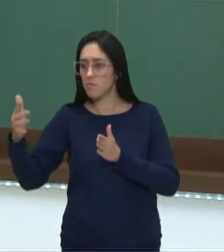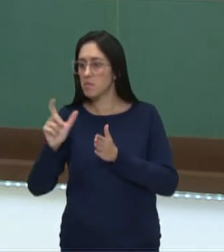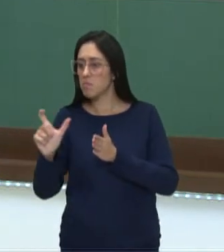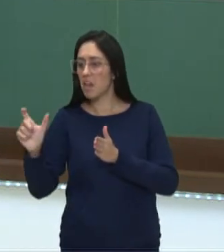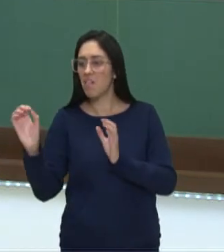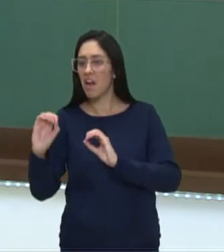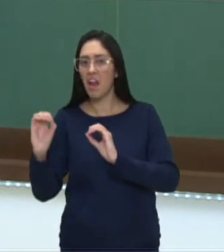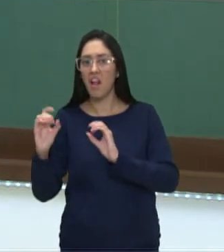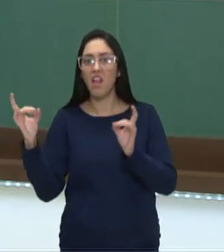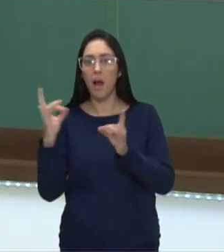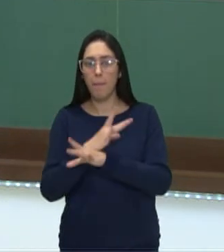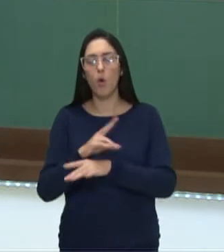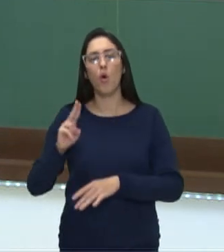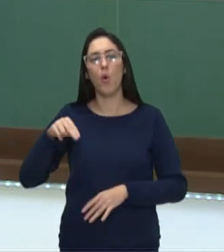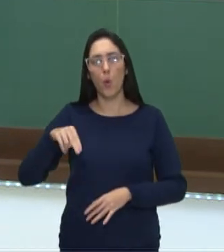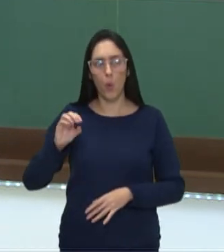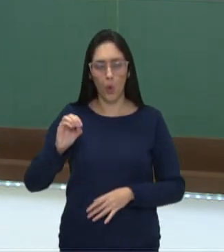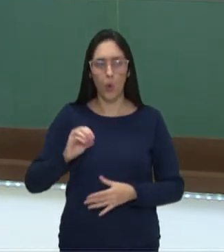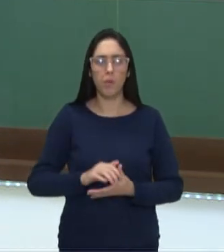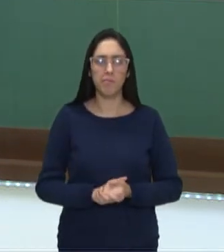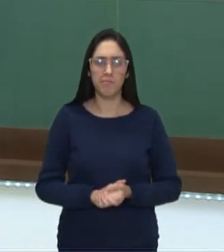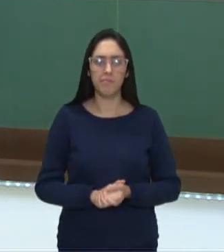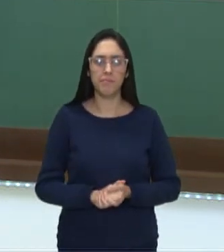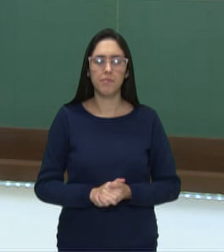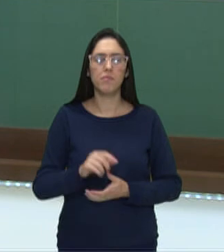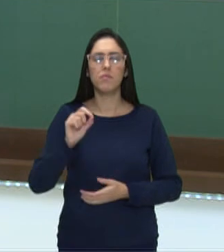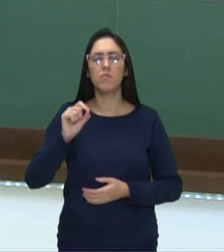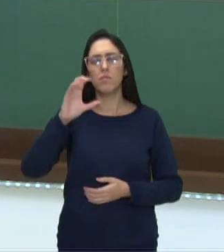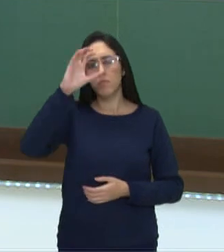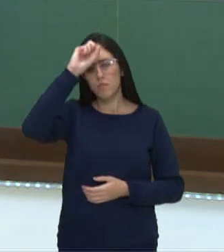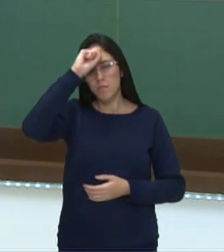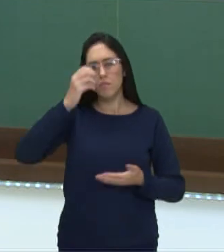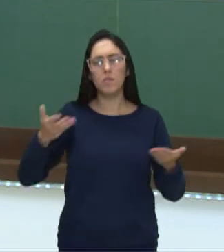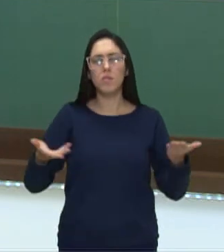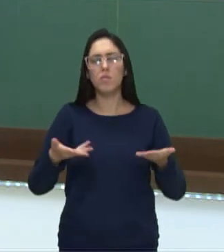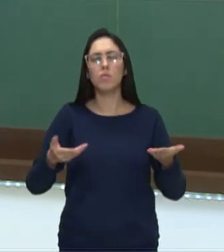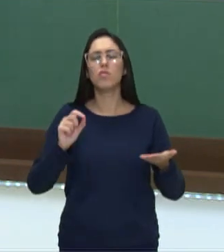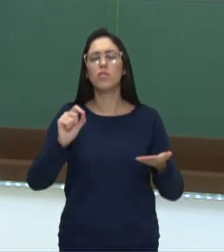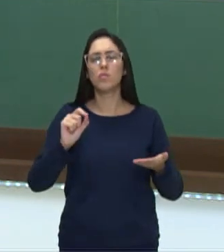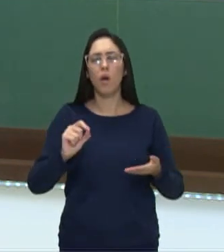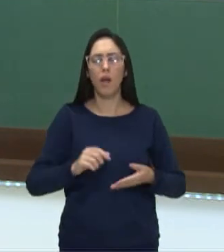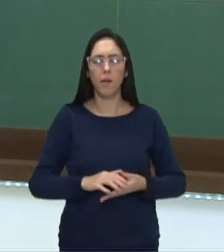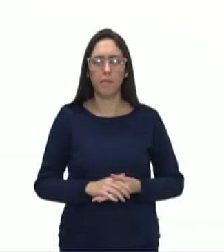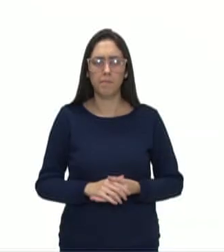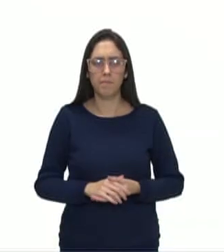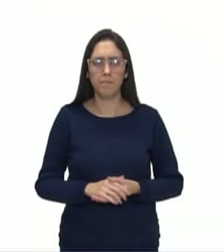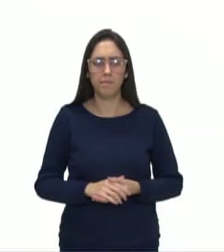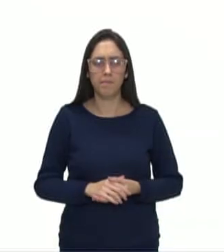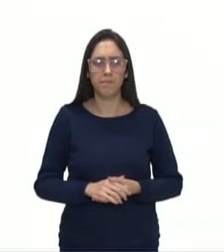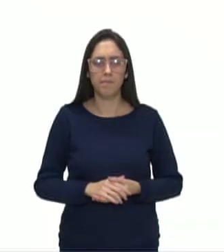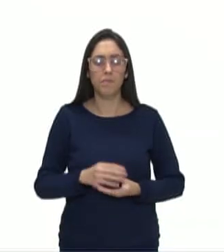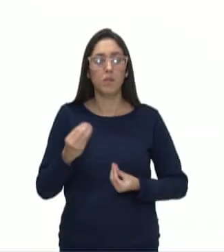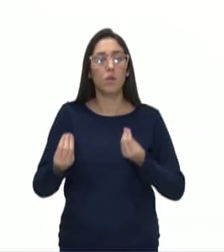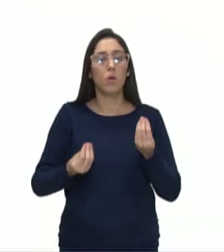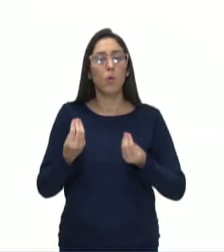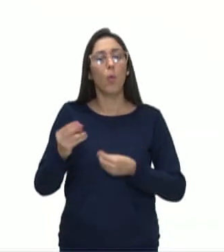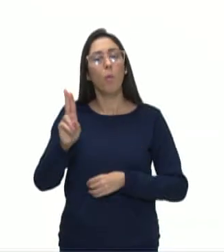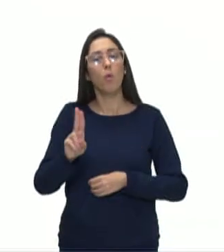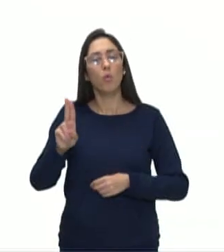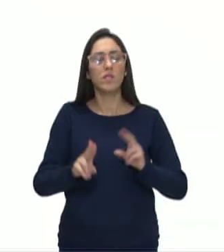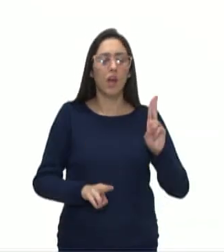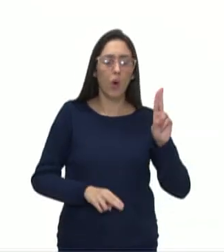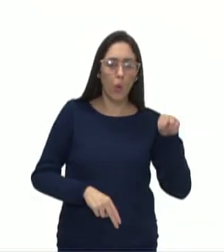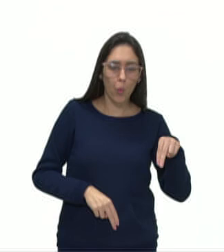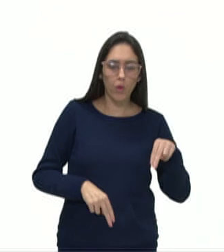final. Ok, pessoal? Então, o que aprendemos nessa aula, né? Como e quando empregar um